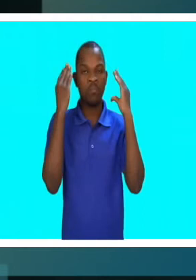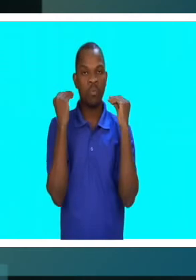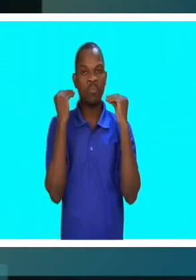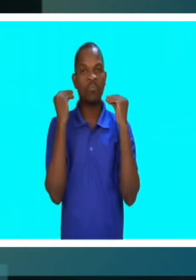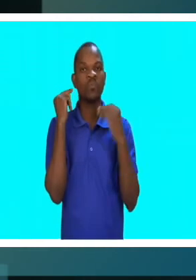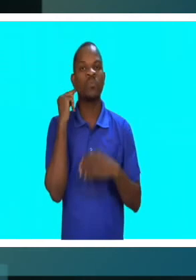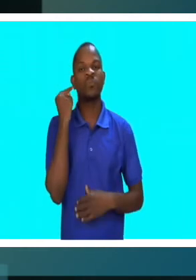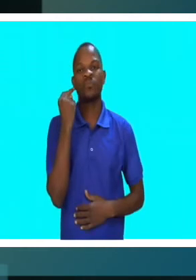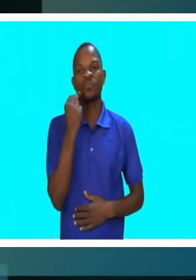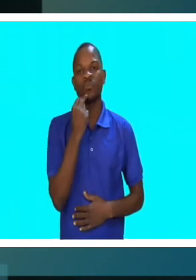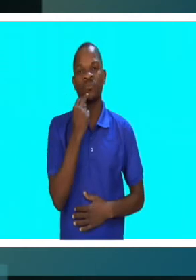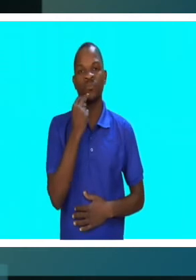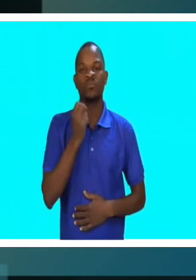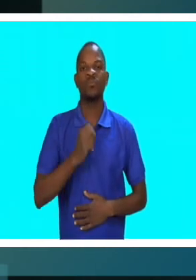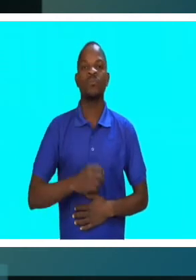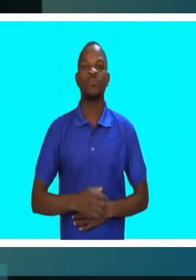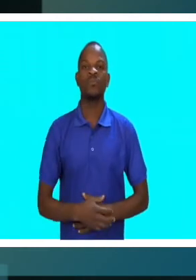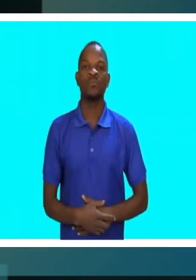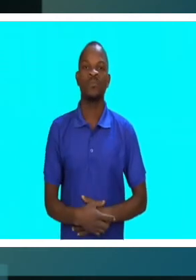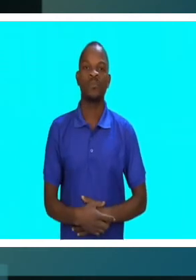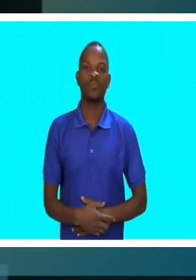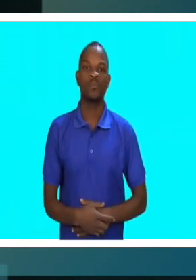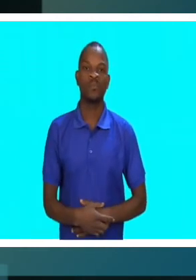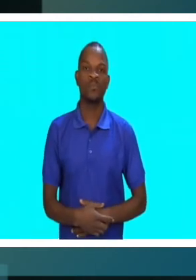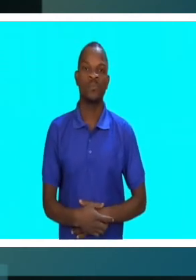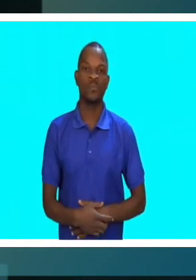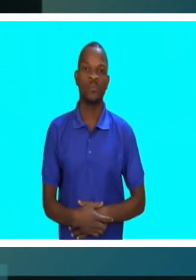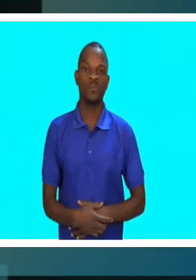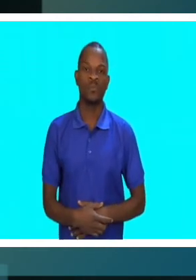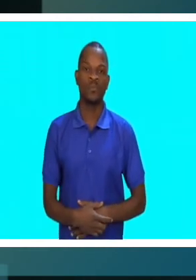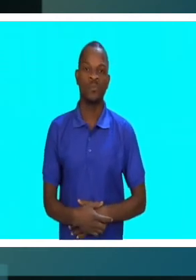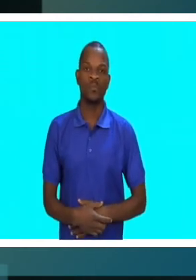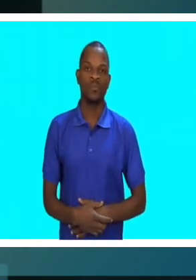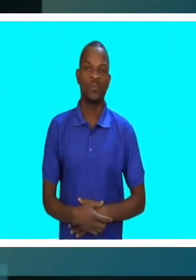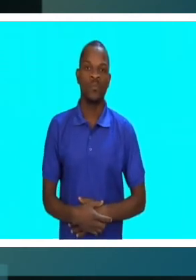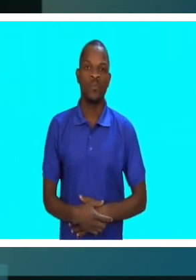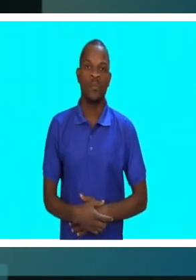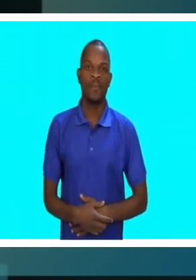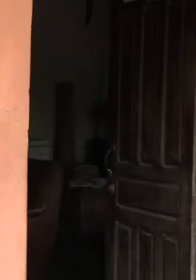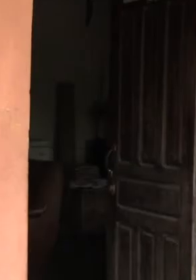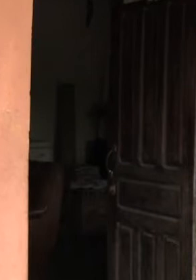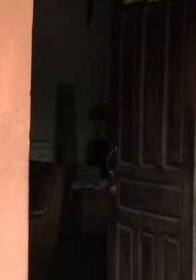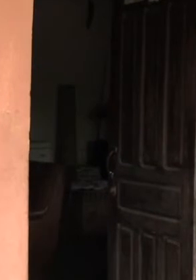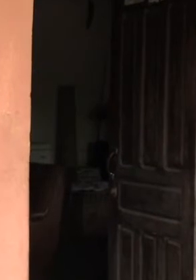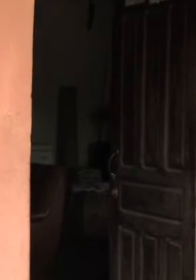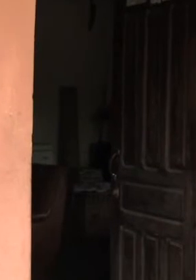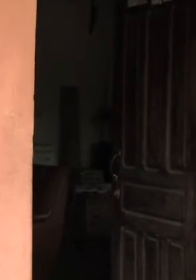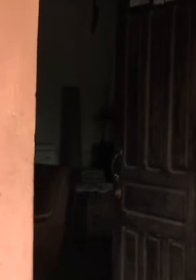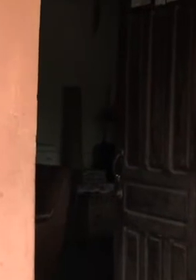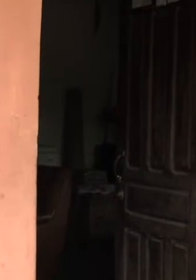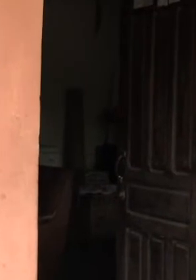apercebermos nós que ela, de fato, não iria ouvir.